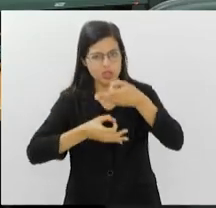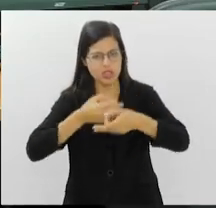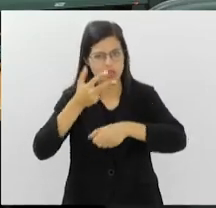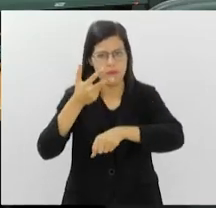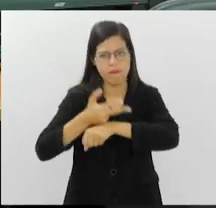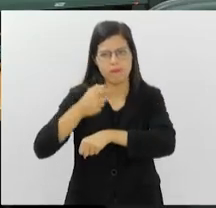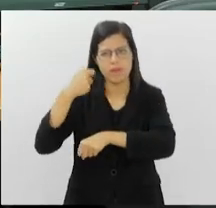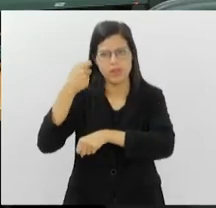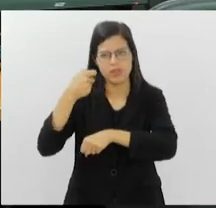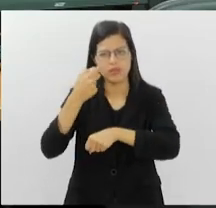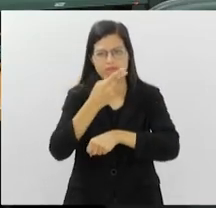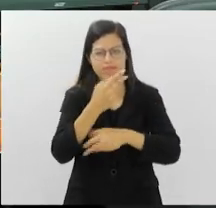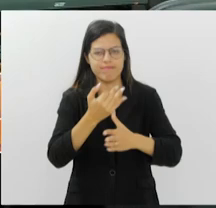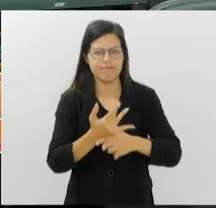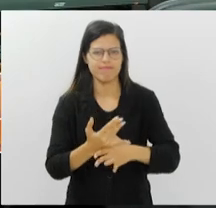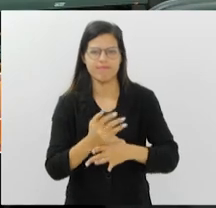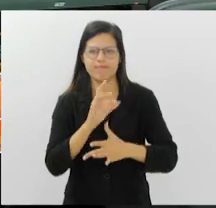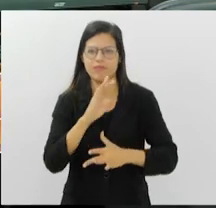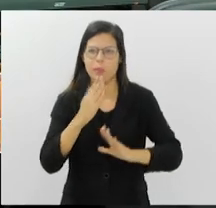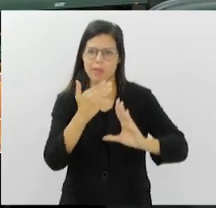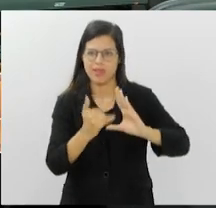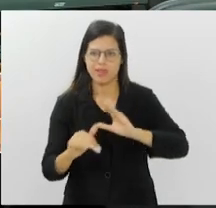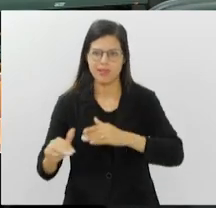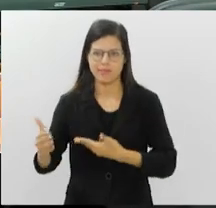aí da sua cidade, é só acessar nosso e-mail